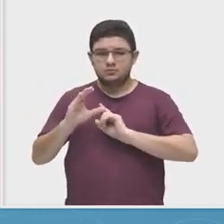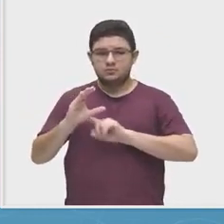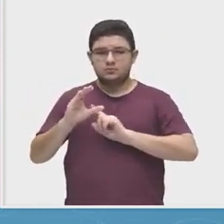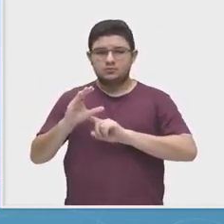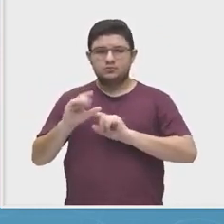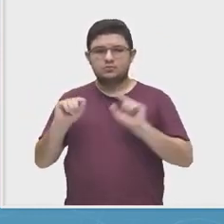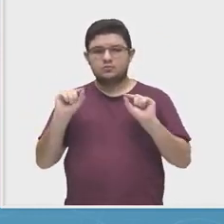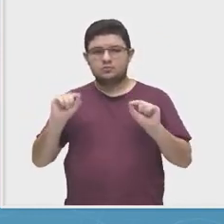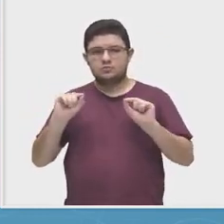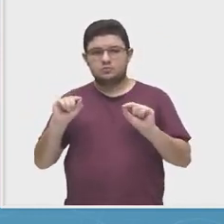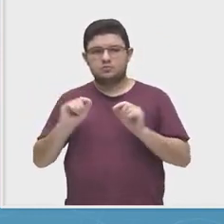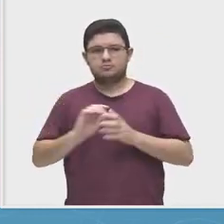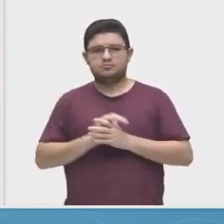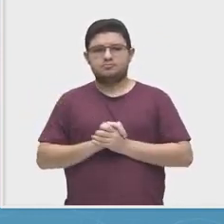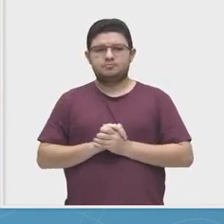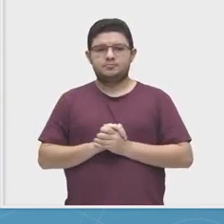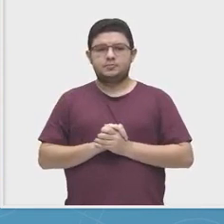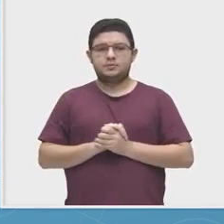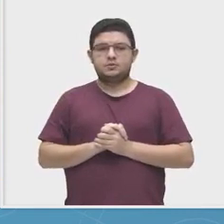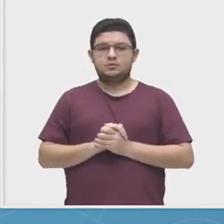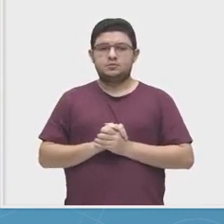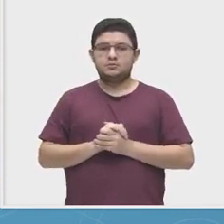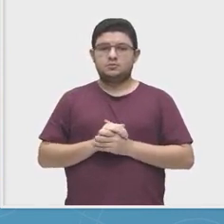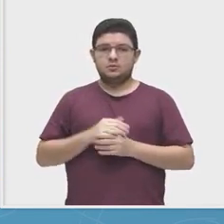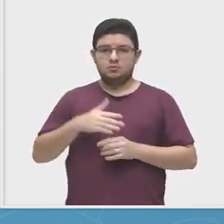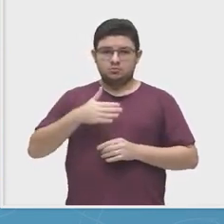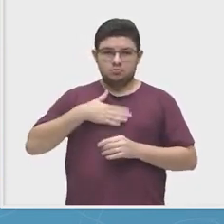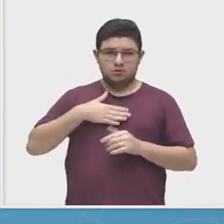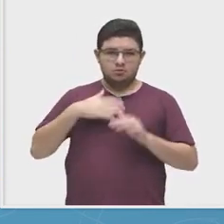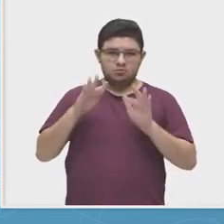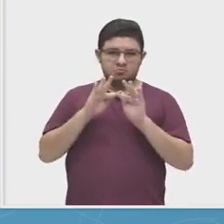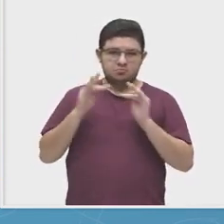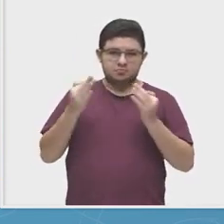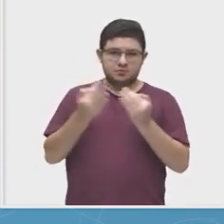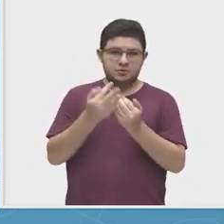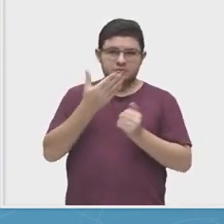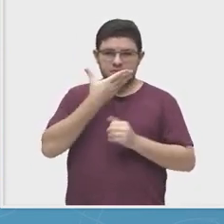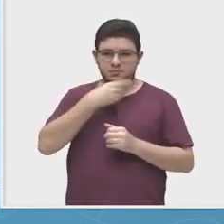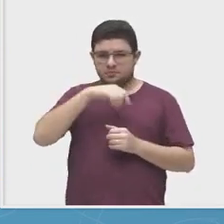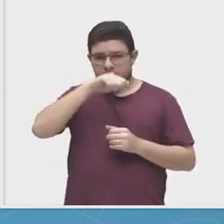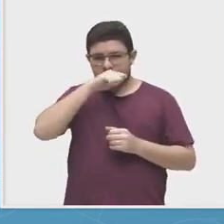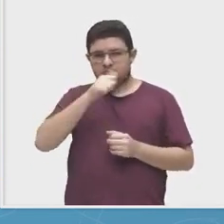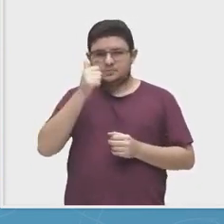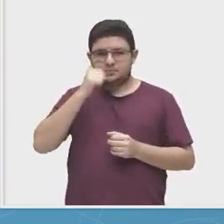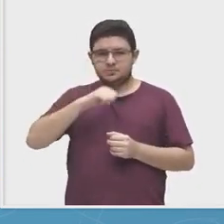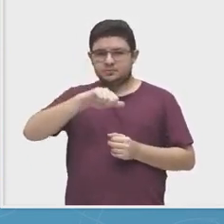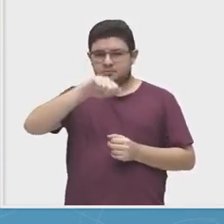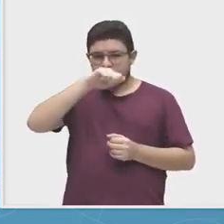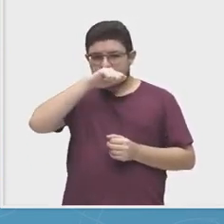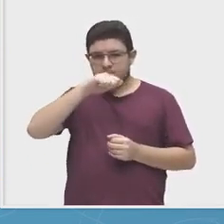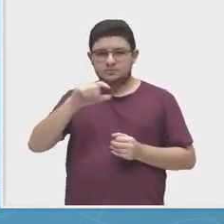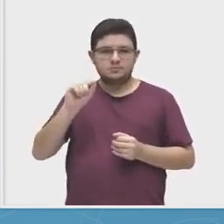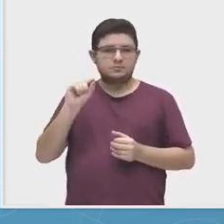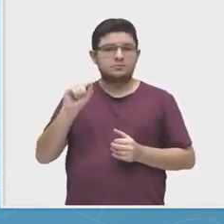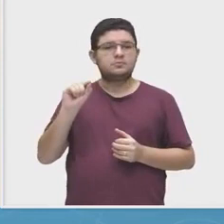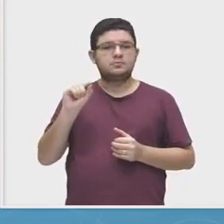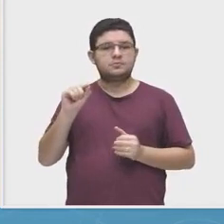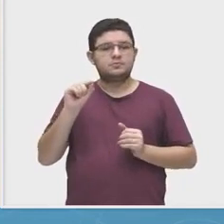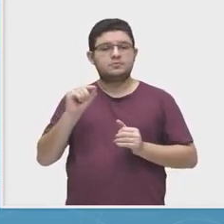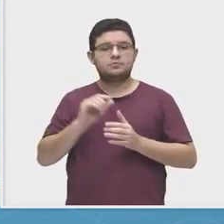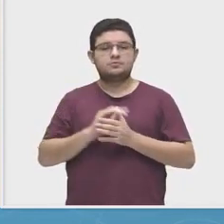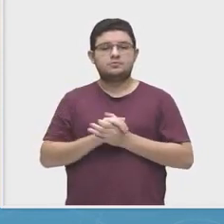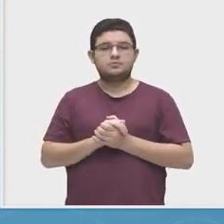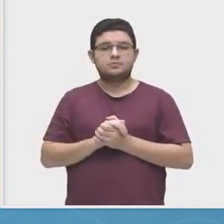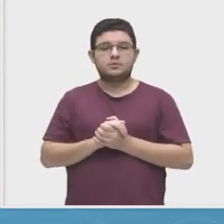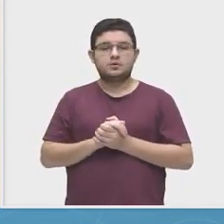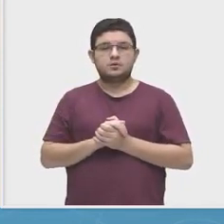entrance. Meus pais, né? My parents, é um falso cognato, meus pais estão na